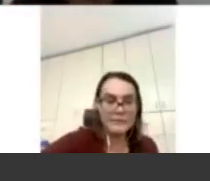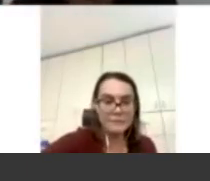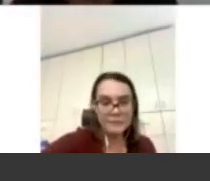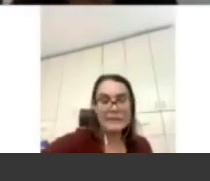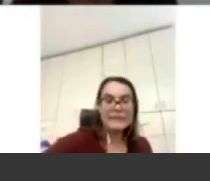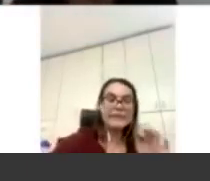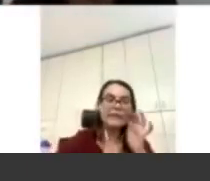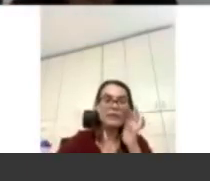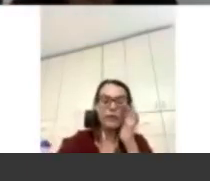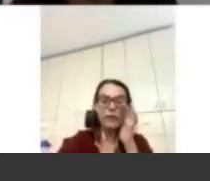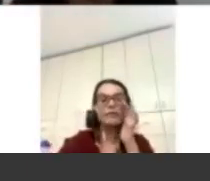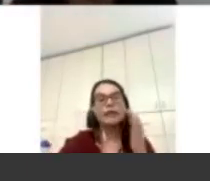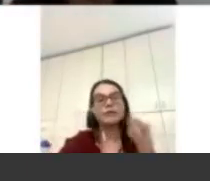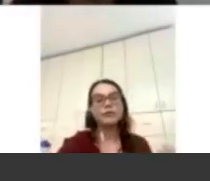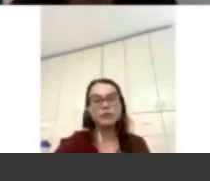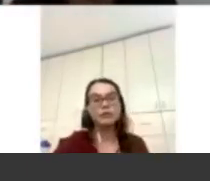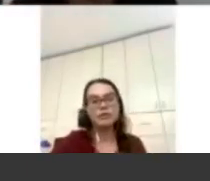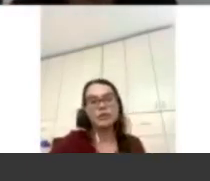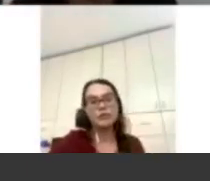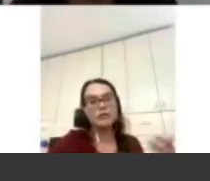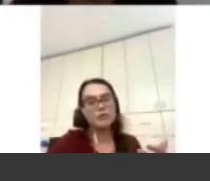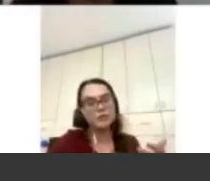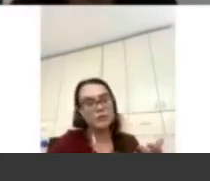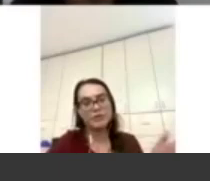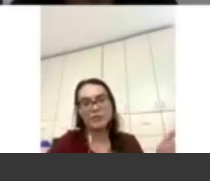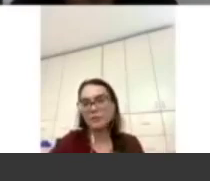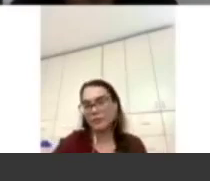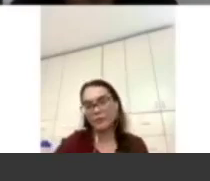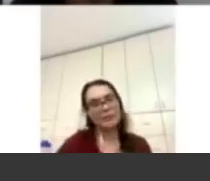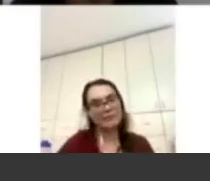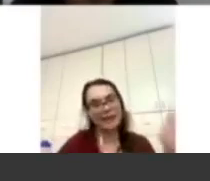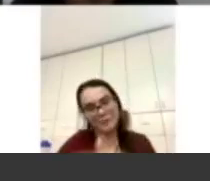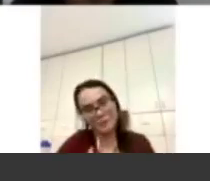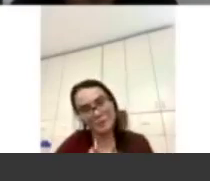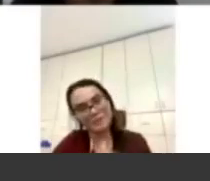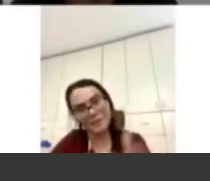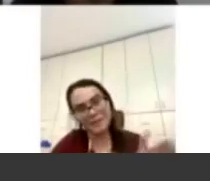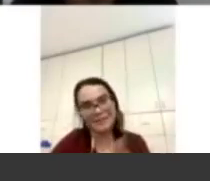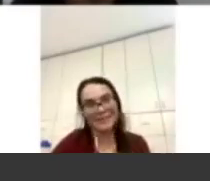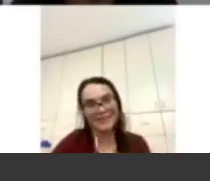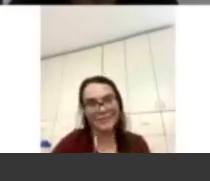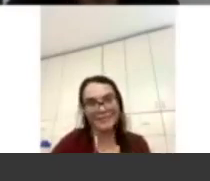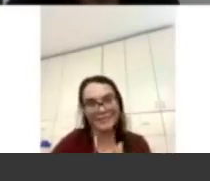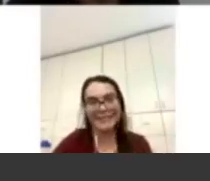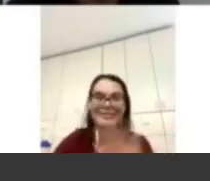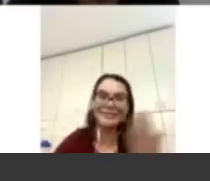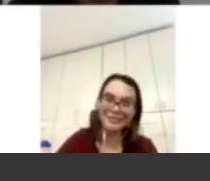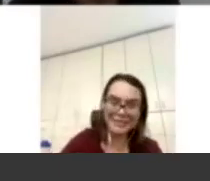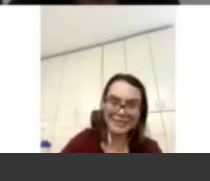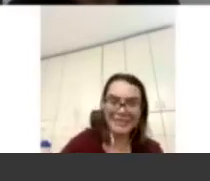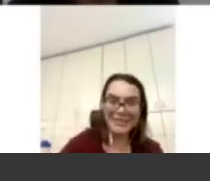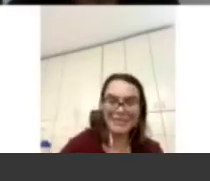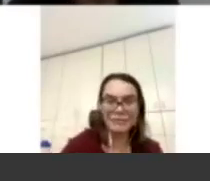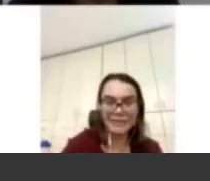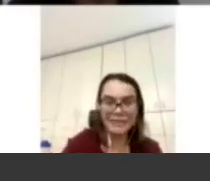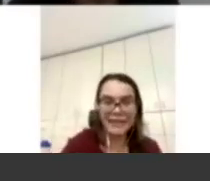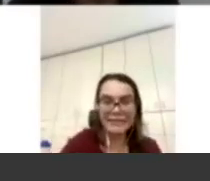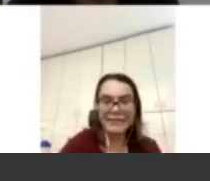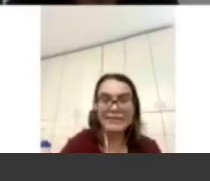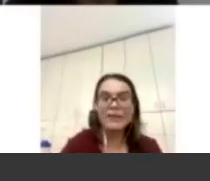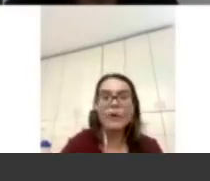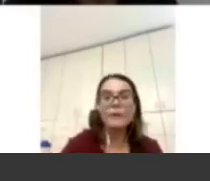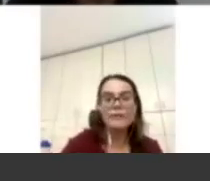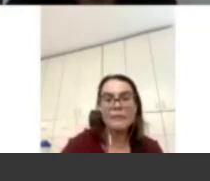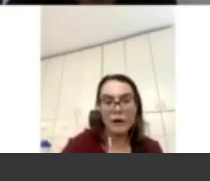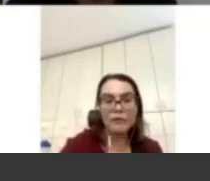PAC em si. Então, esse foi o resultado do estudo. A gente fez o estudo distribuindo metade da rede foi treinada e a outra metade da rede não foi